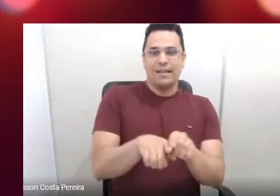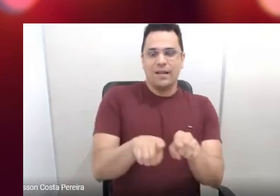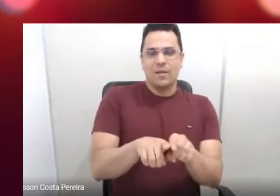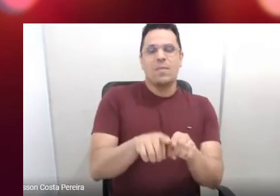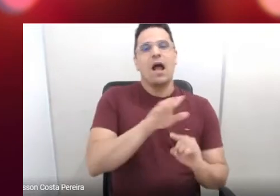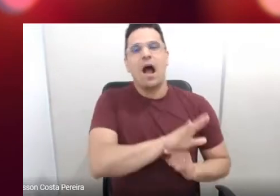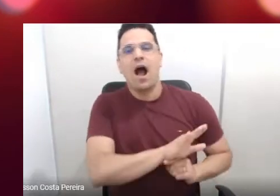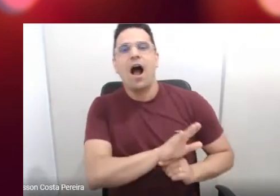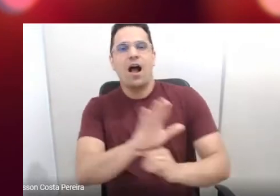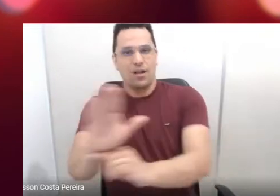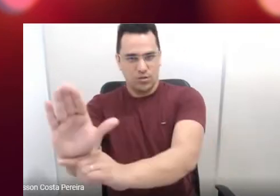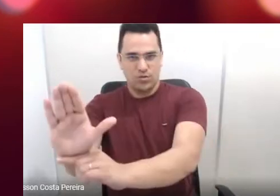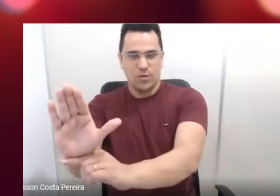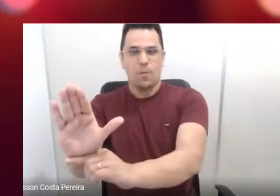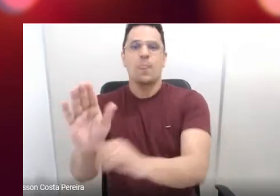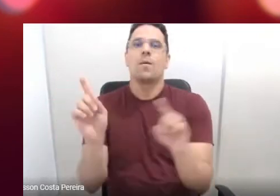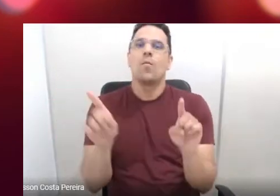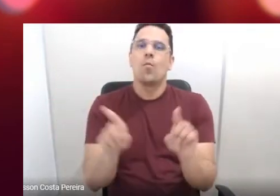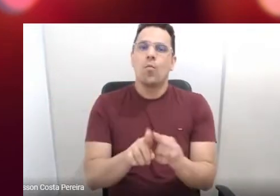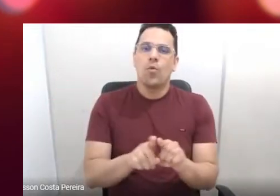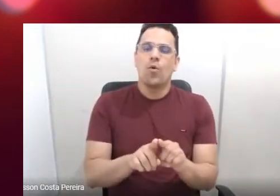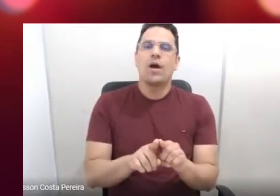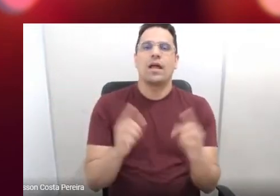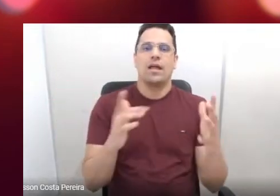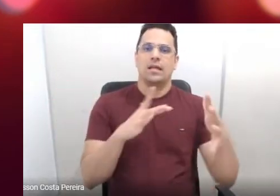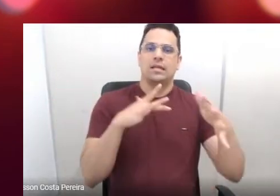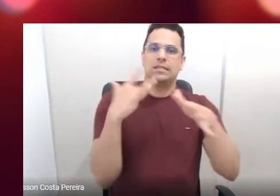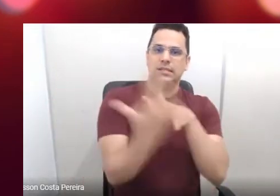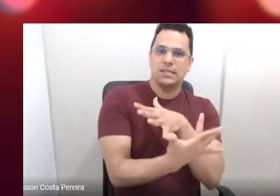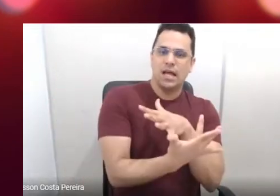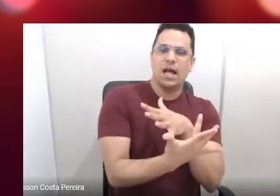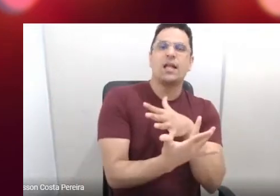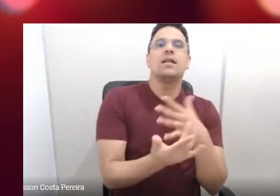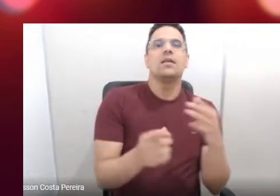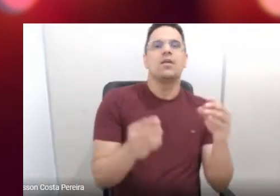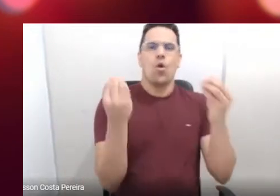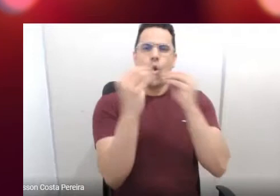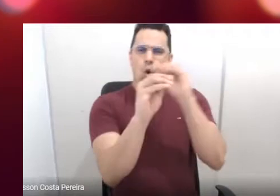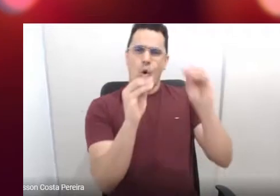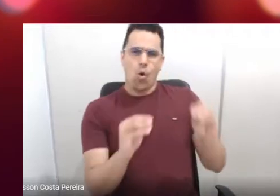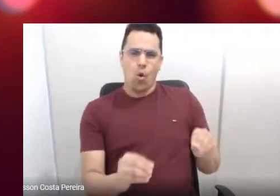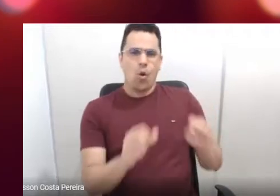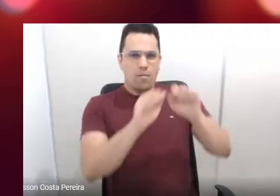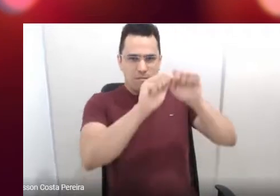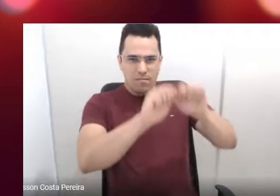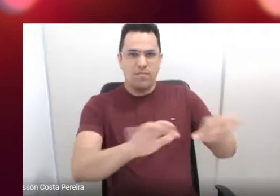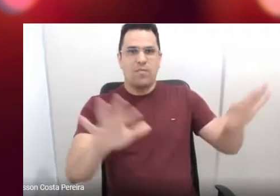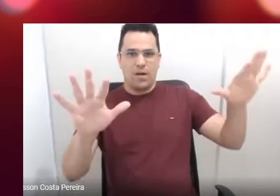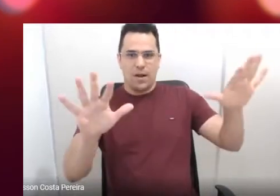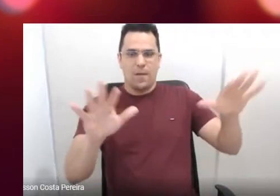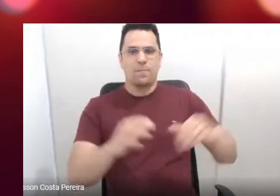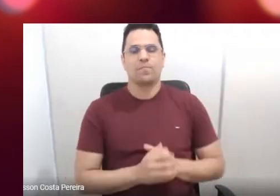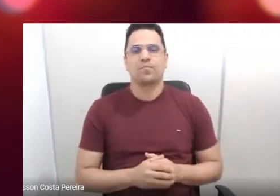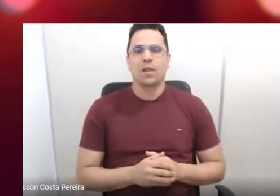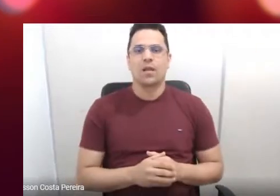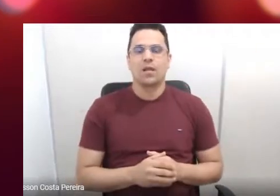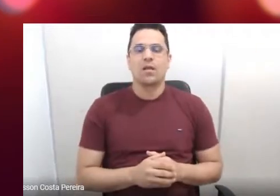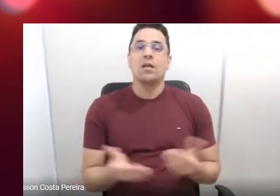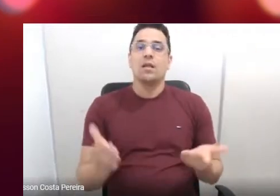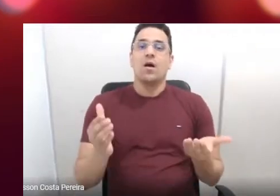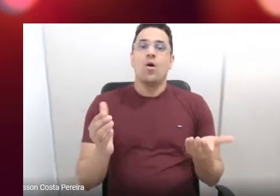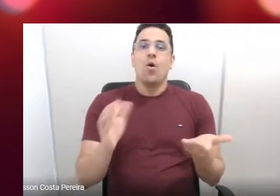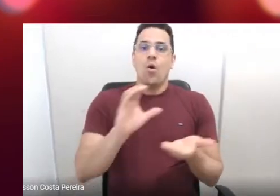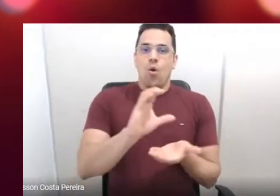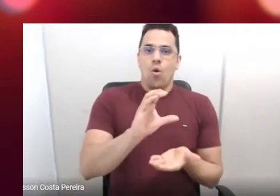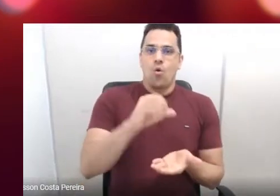foram disponibilizados em estabelecimentos públicos, redes sociais e etc. As atividades dos colegiados e